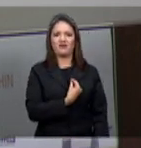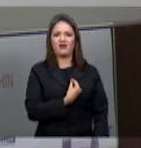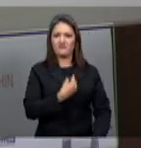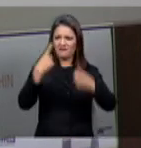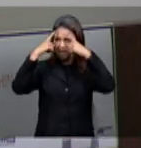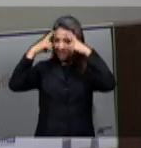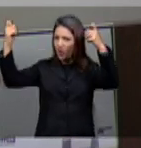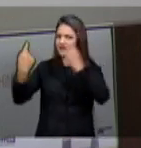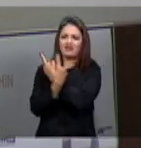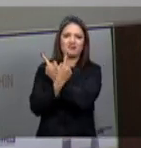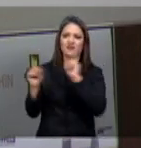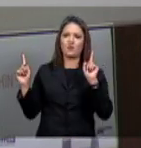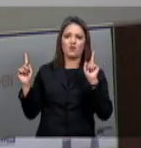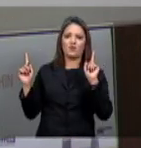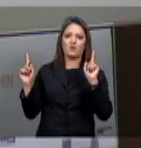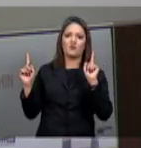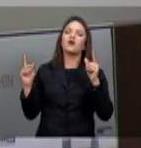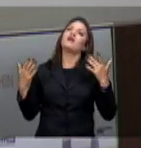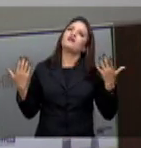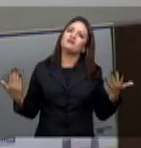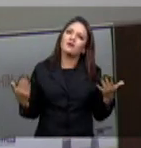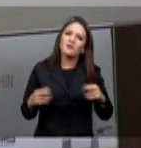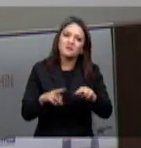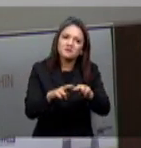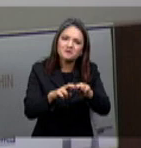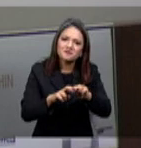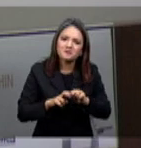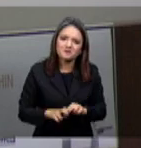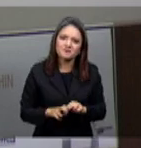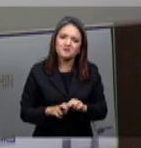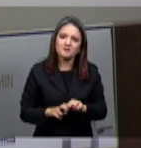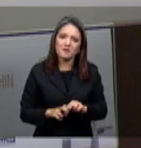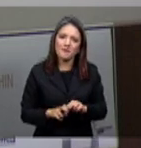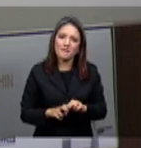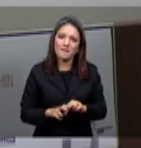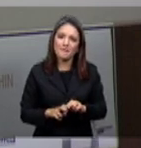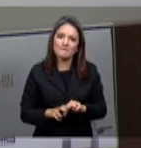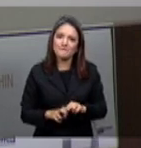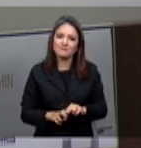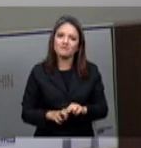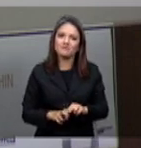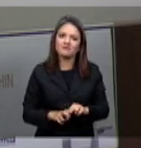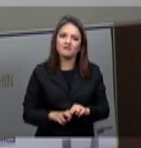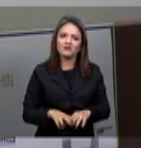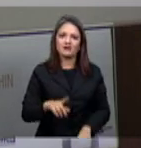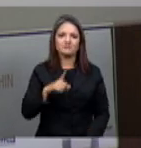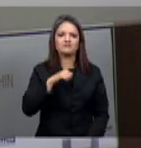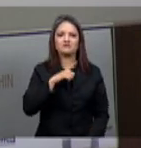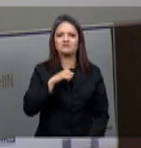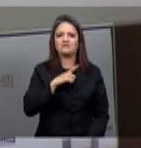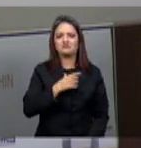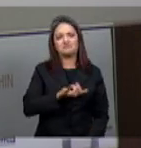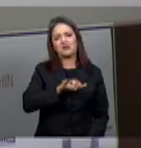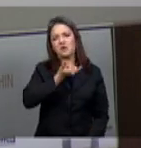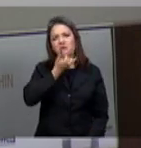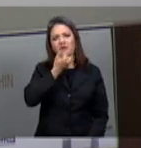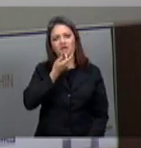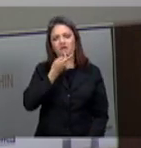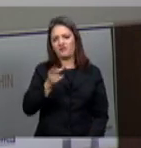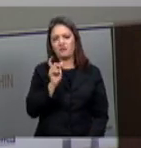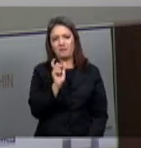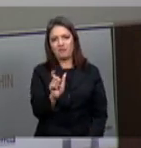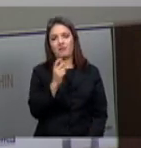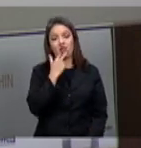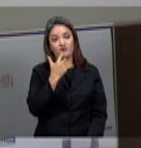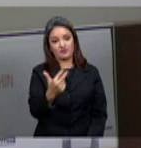violência por isso os chamados gay keepers Os porteiros